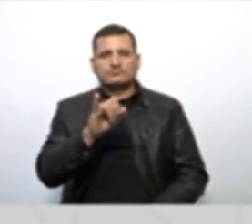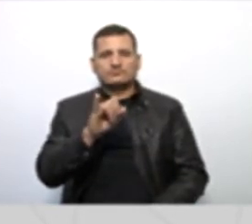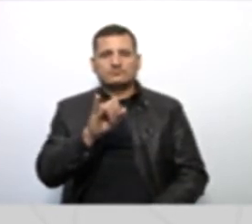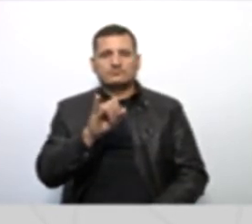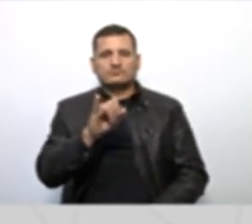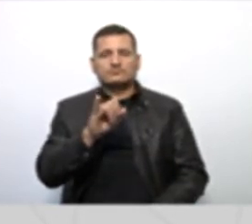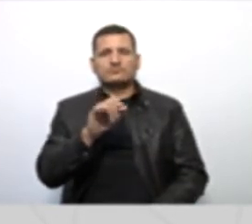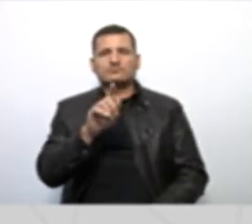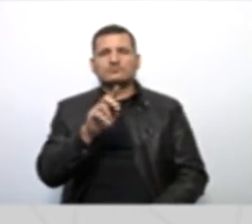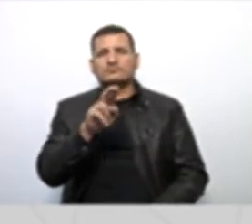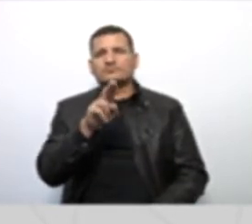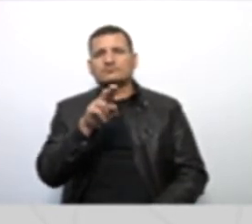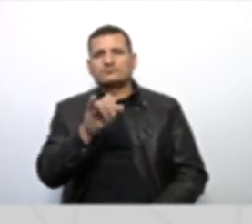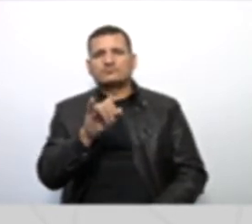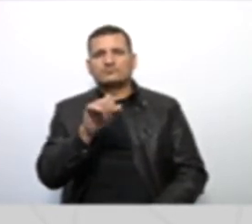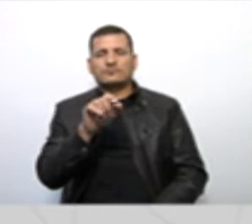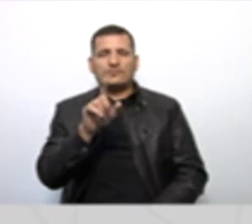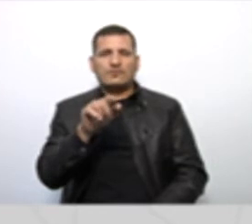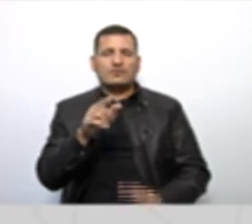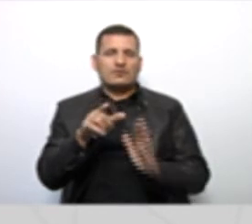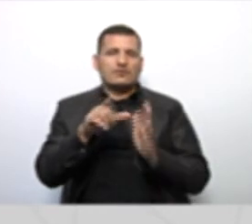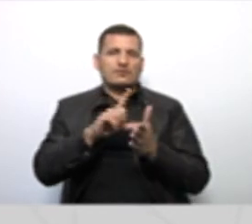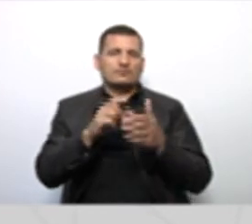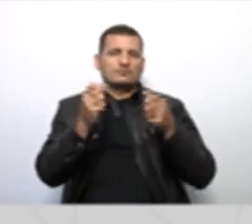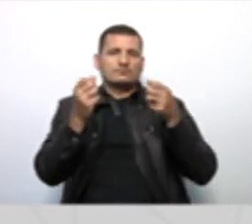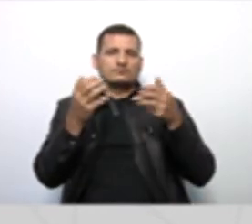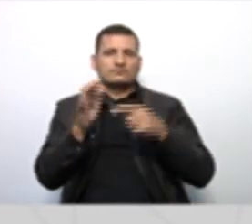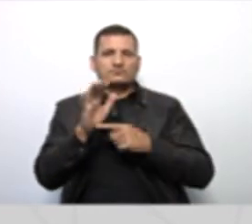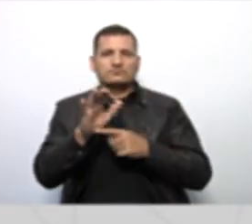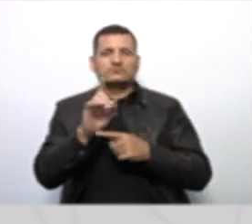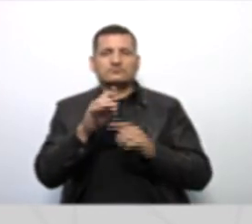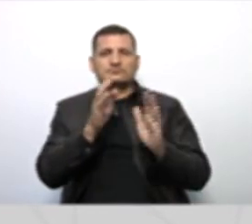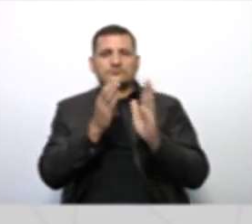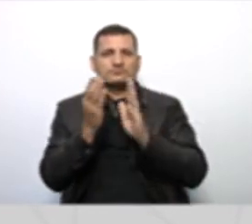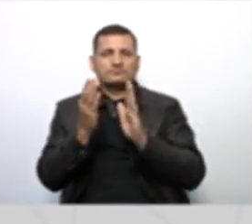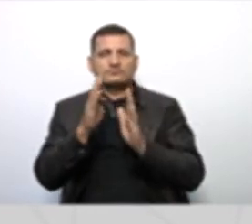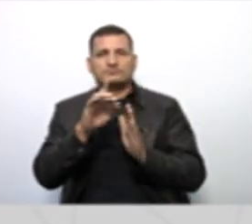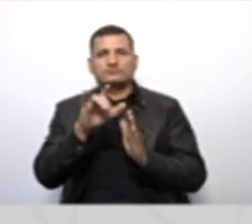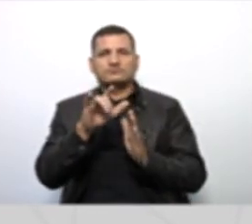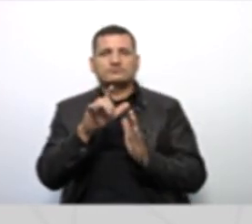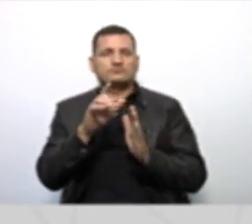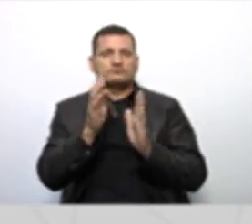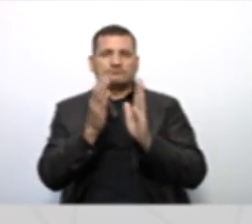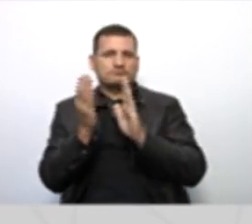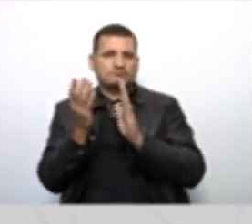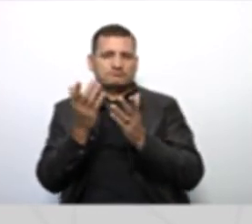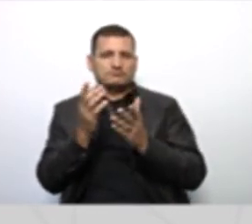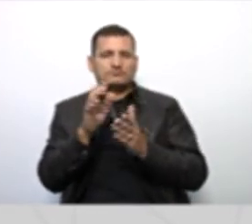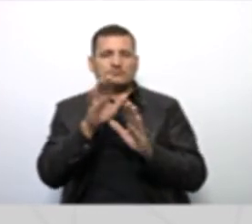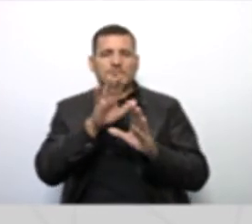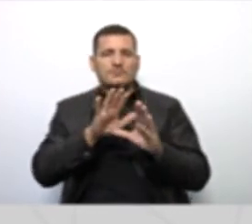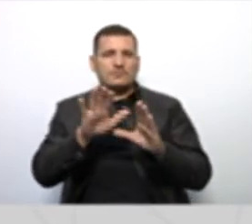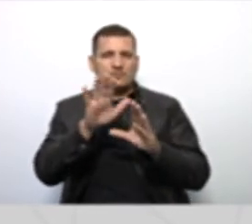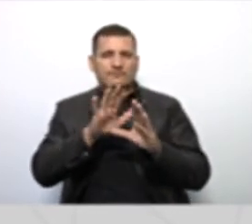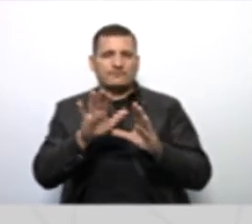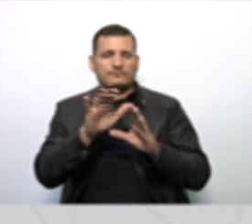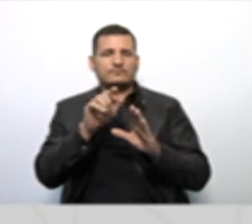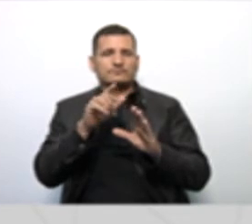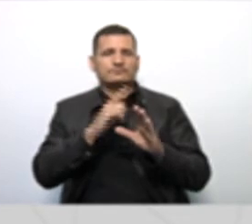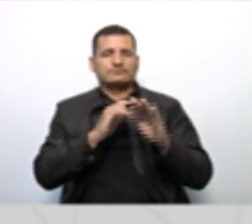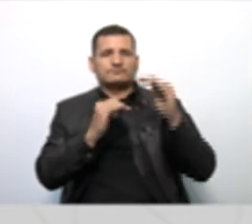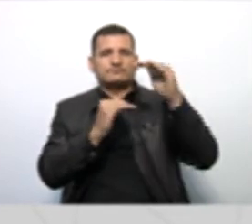O que é essa interface GUI? Aquela que eu expliquei nas aulas anteriores, que são as bibliotecas da interface gráfica. Entendeu? Então, esses blocos se interagem